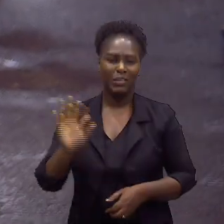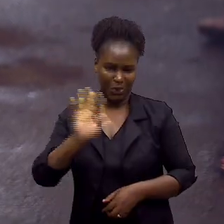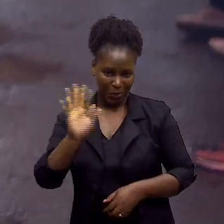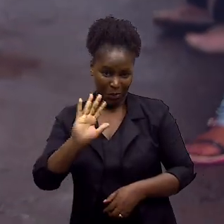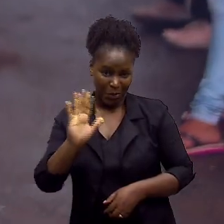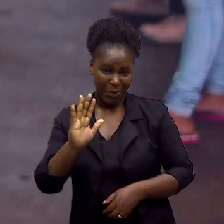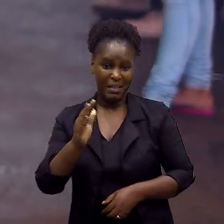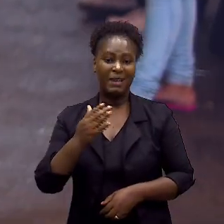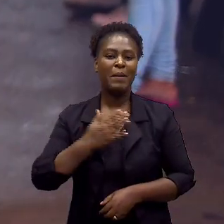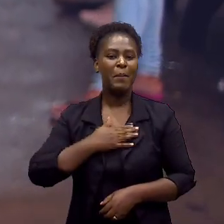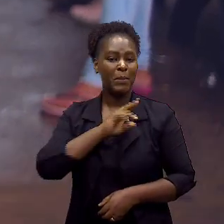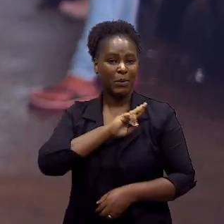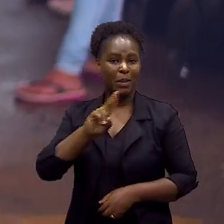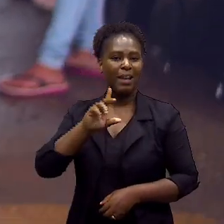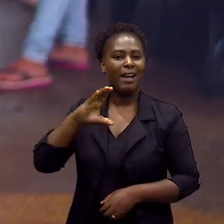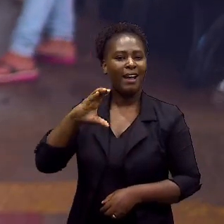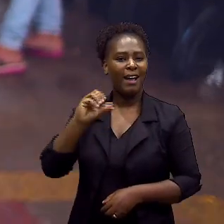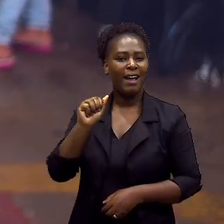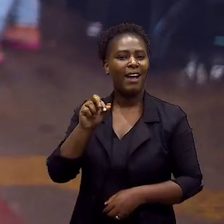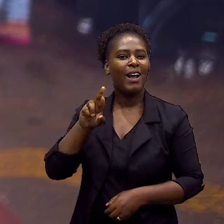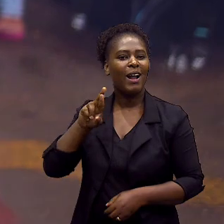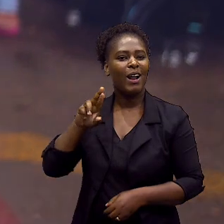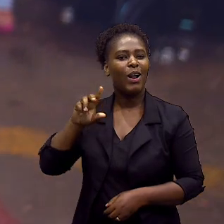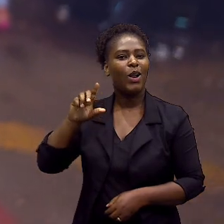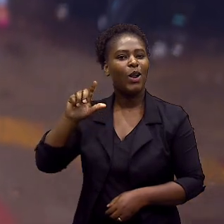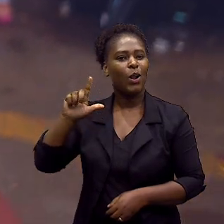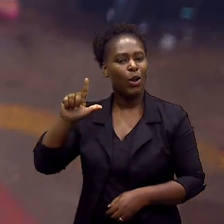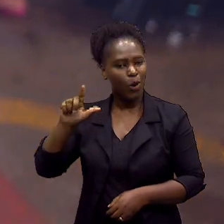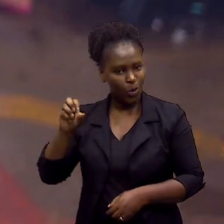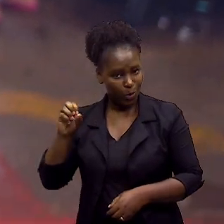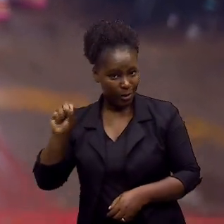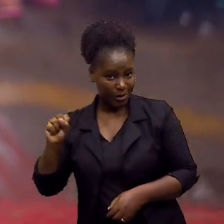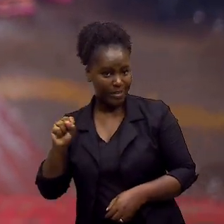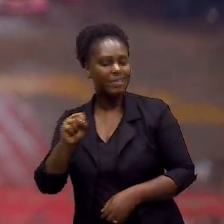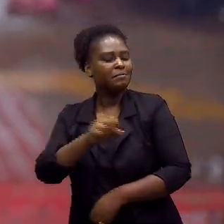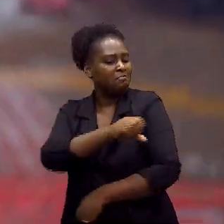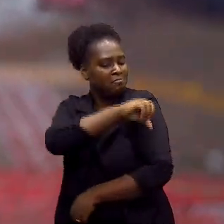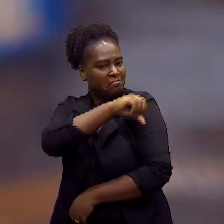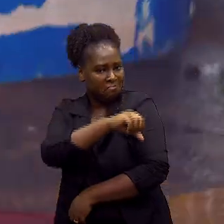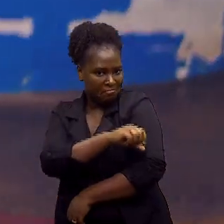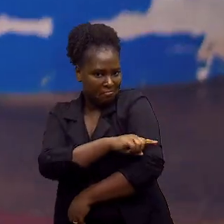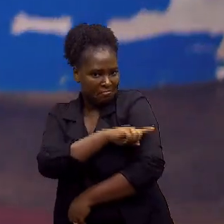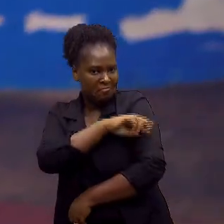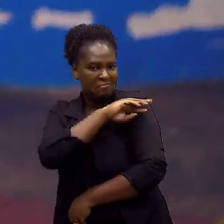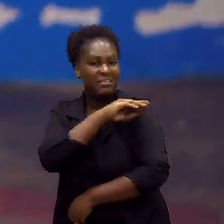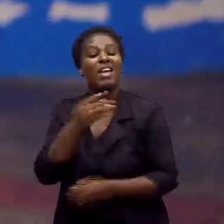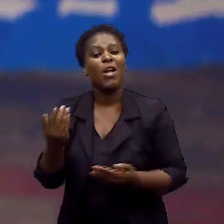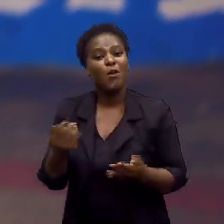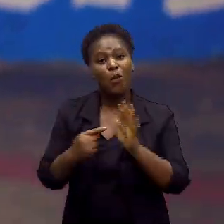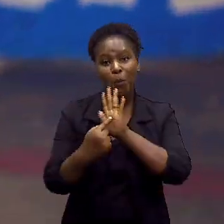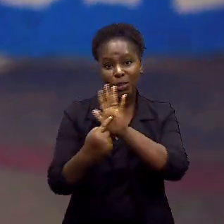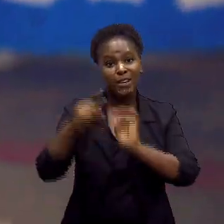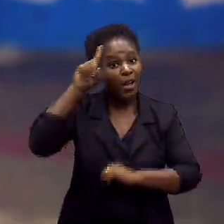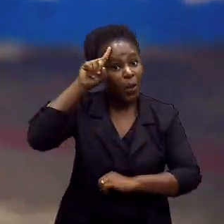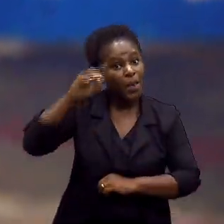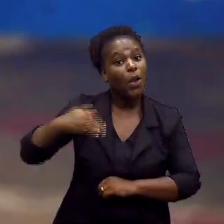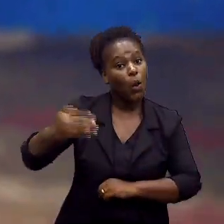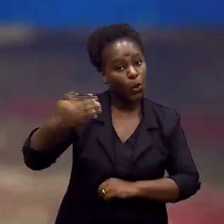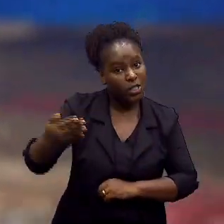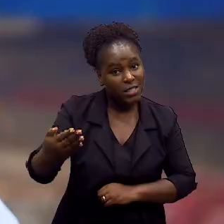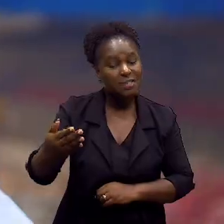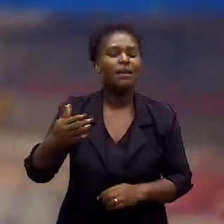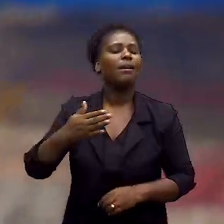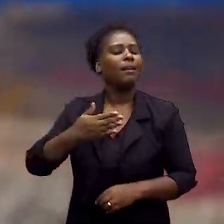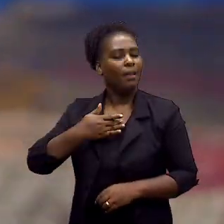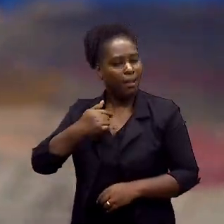Olá pessoal, eu sou Carlos Braia, dos anos iniciais, e hoje eu mostrarei um pouco da minha rotina aqui na escola. E eu sou a Paula Emanuele e você também irá